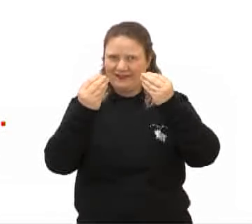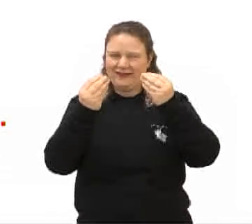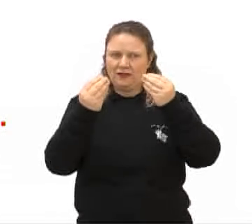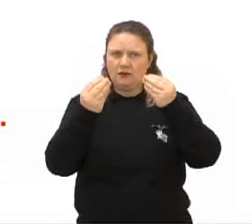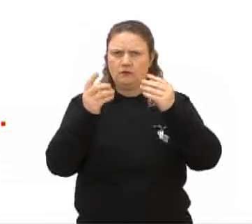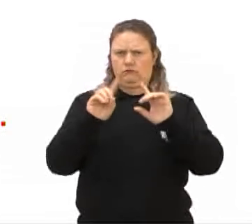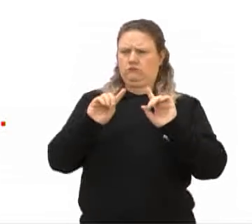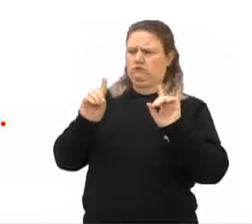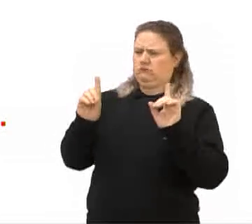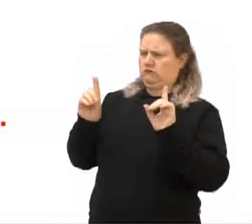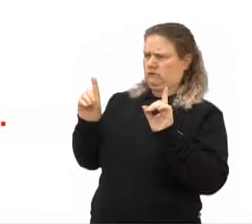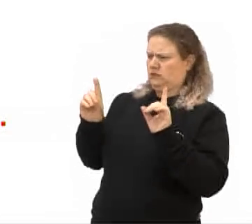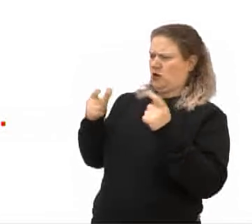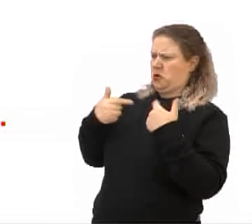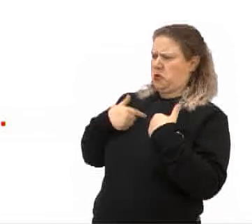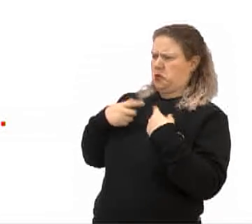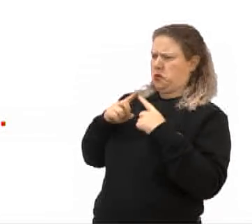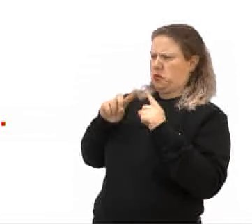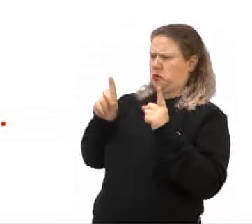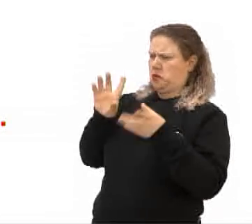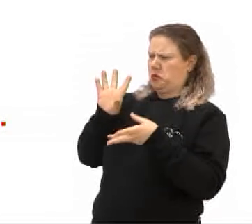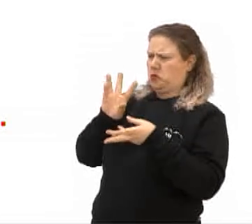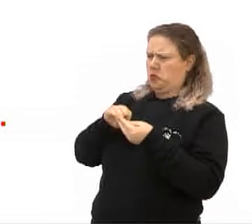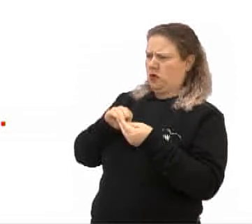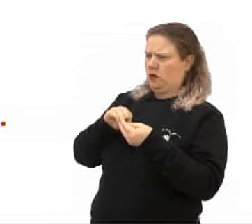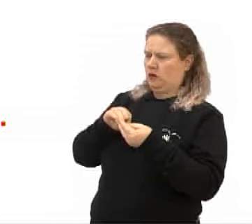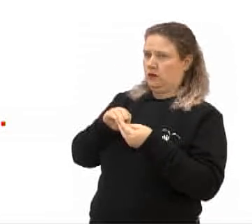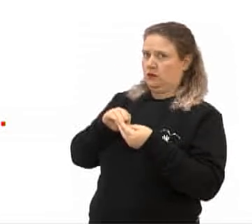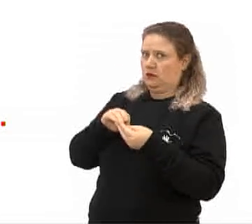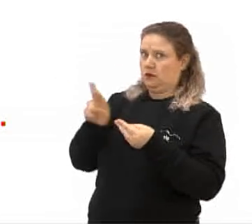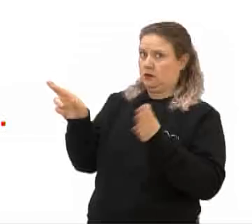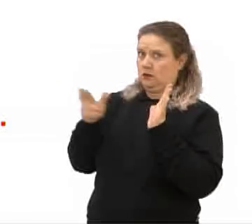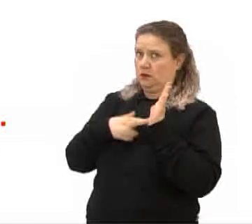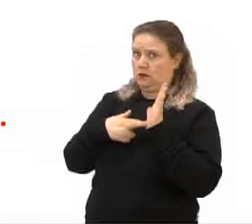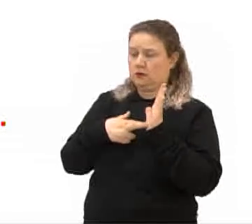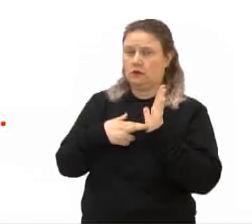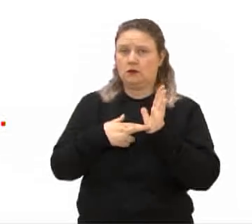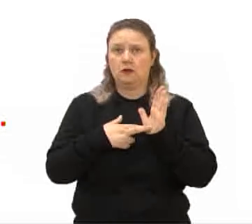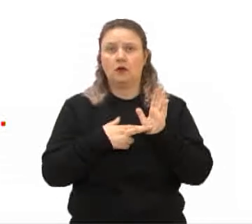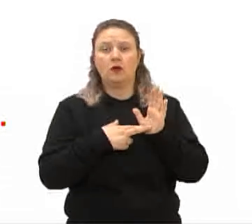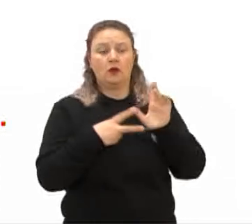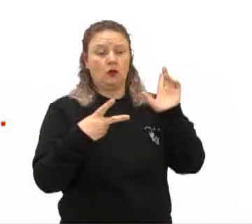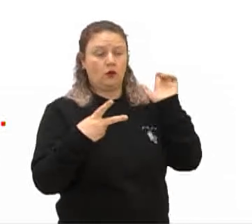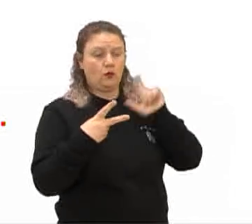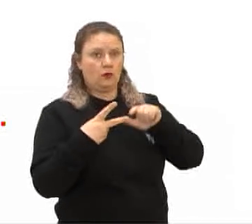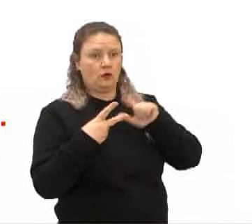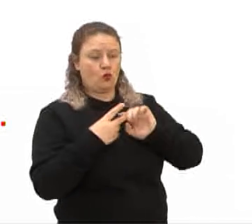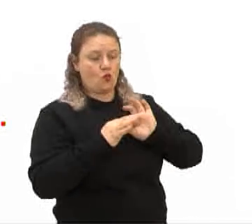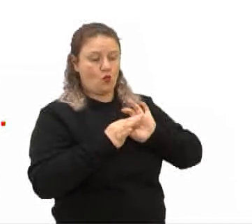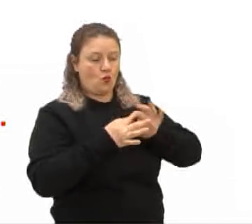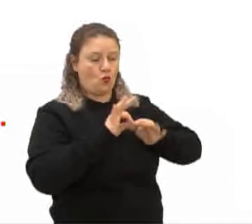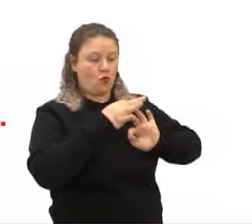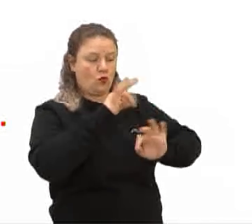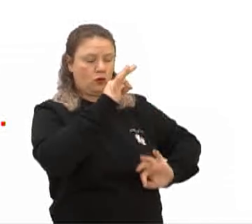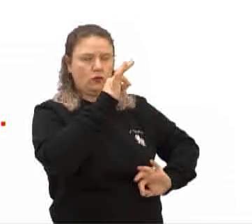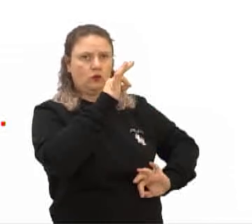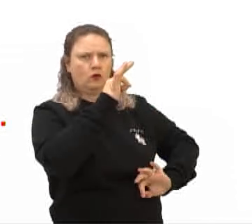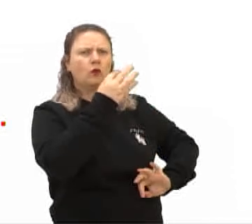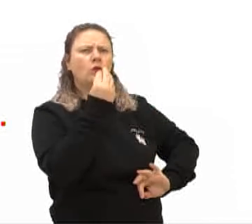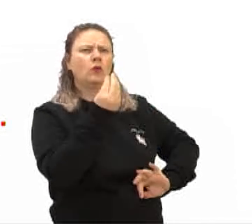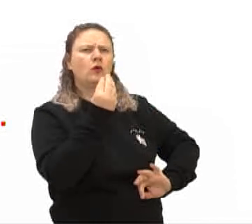I haven't. Ó, respondi de forma curta. Não, eu nunca vi. E na forma longa, como